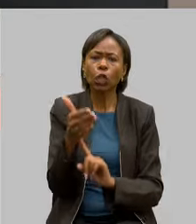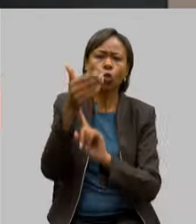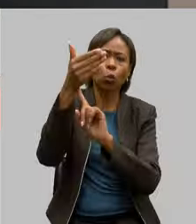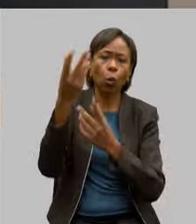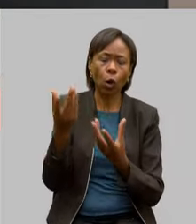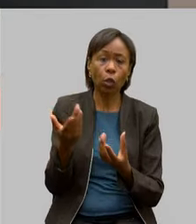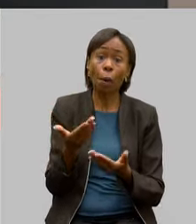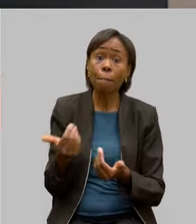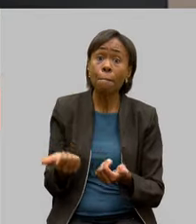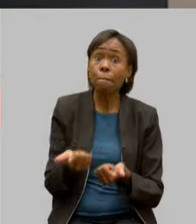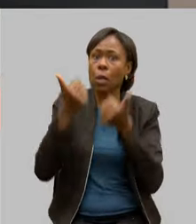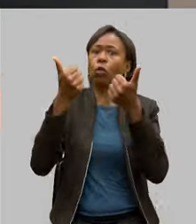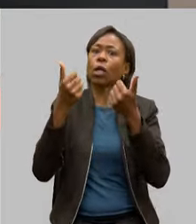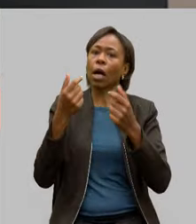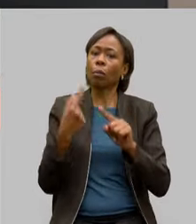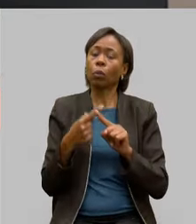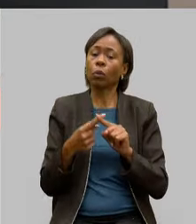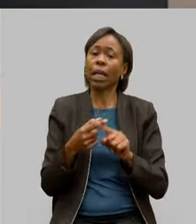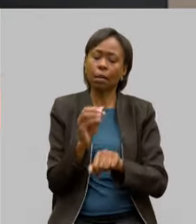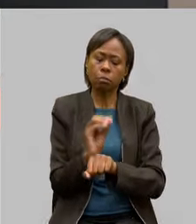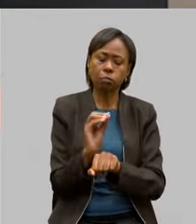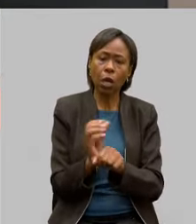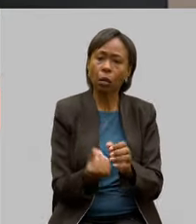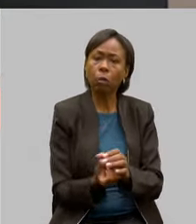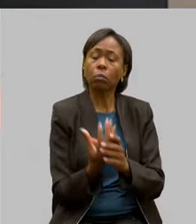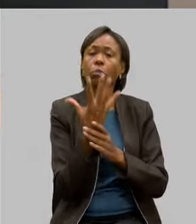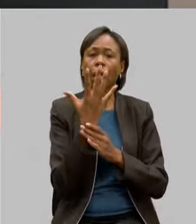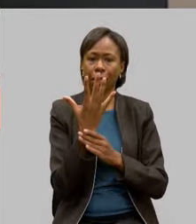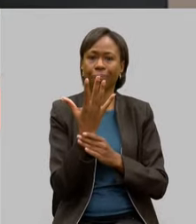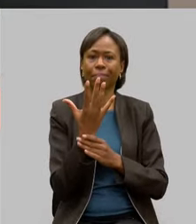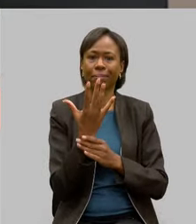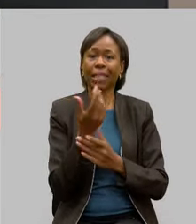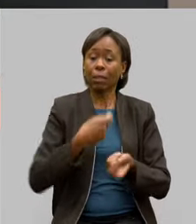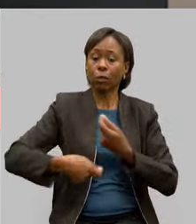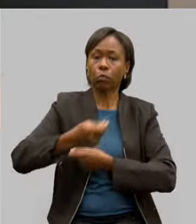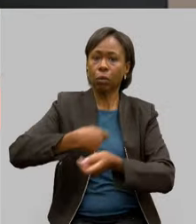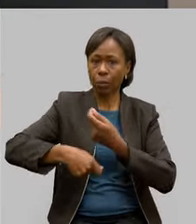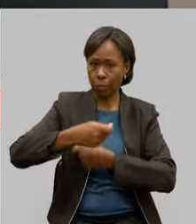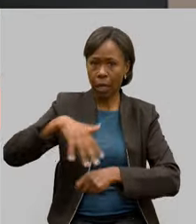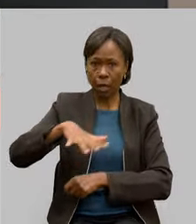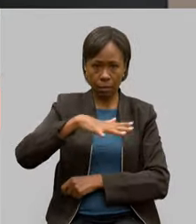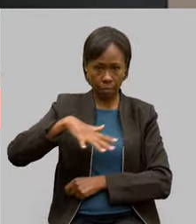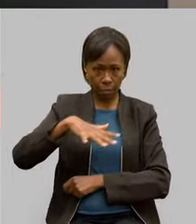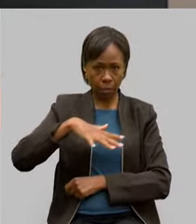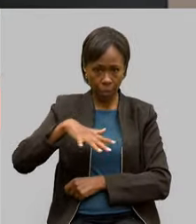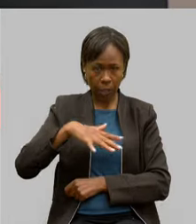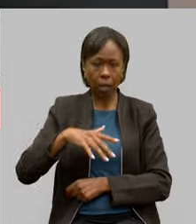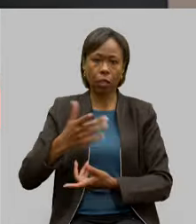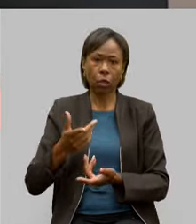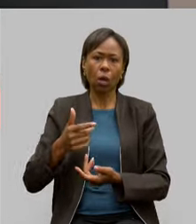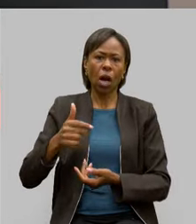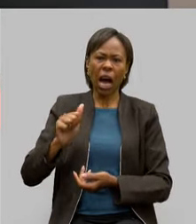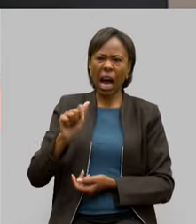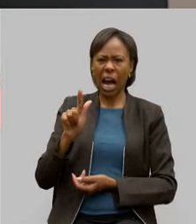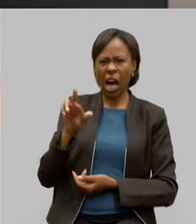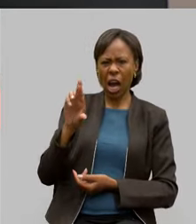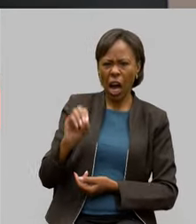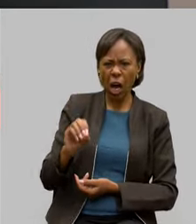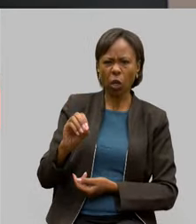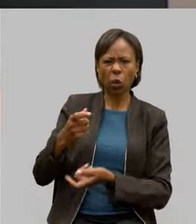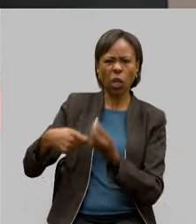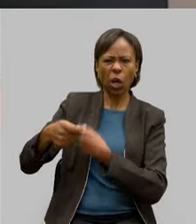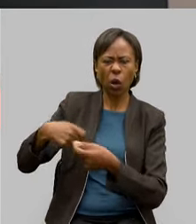envolve uma produtividade eficiência e competitividade no mercado né do do agronegócio da agroecologia da